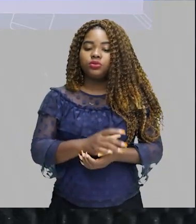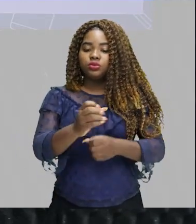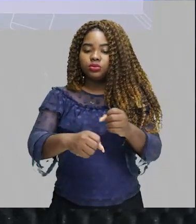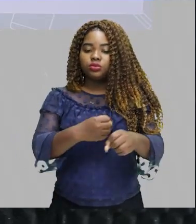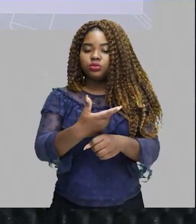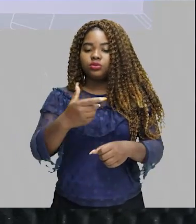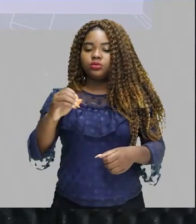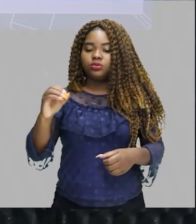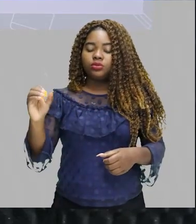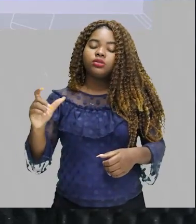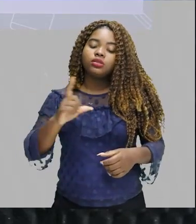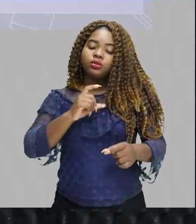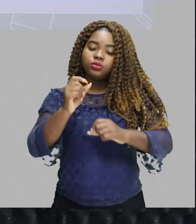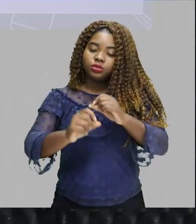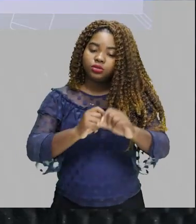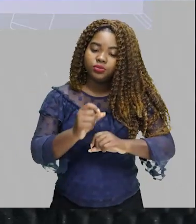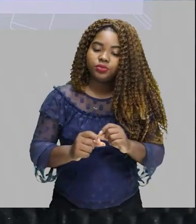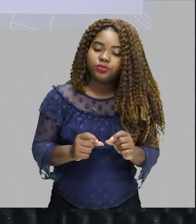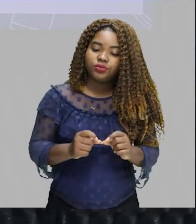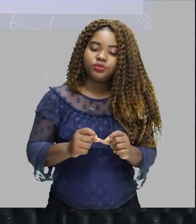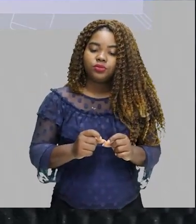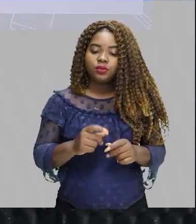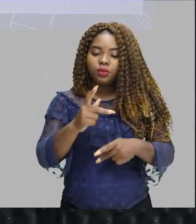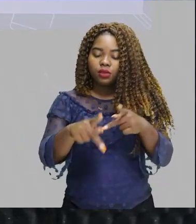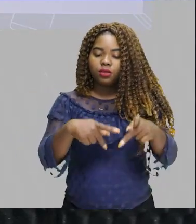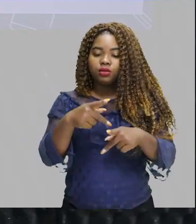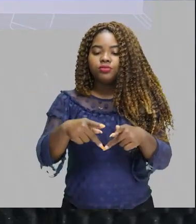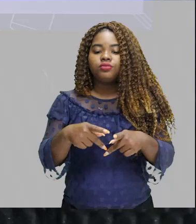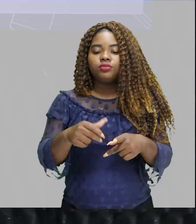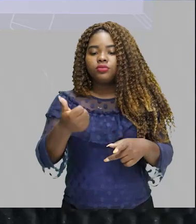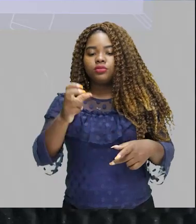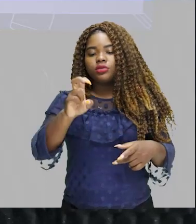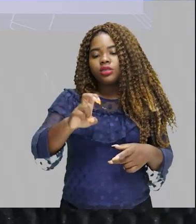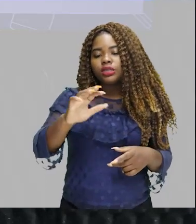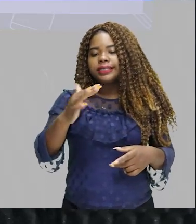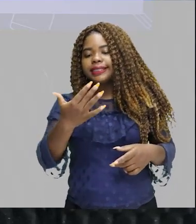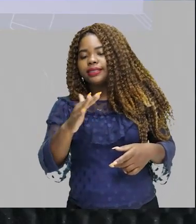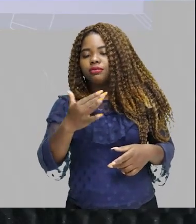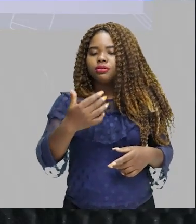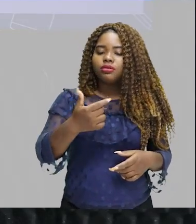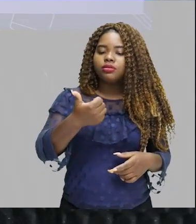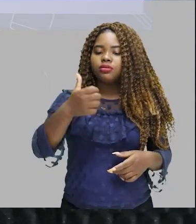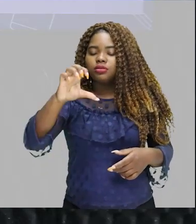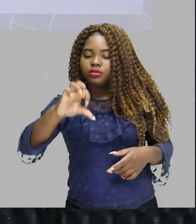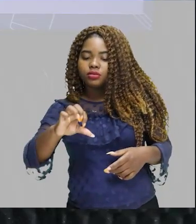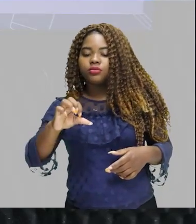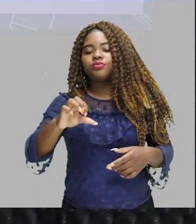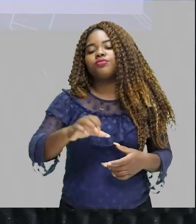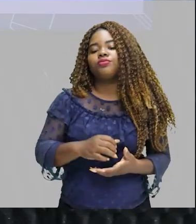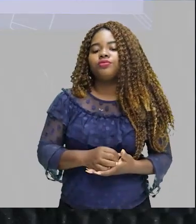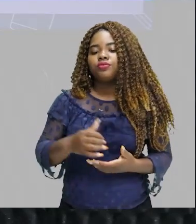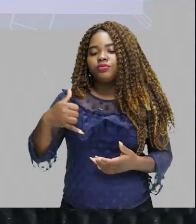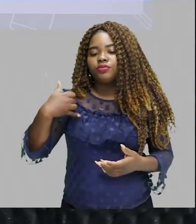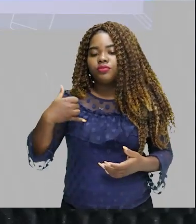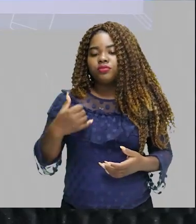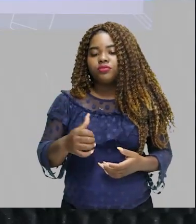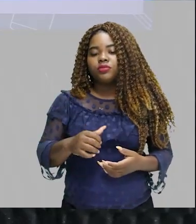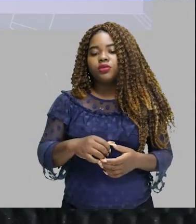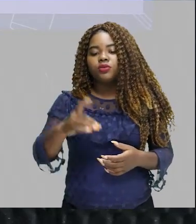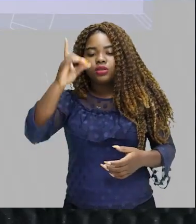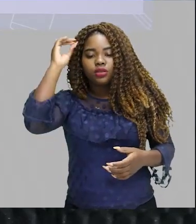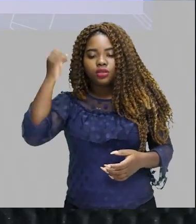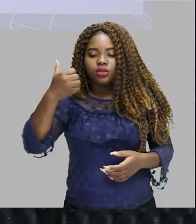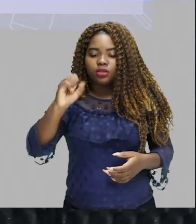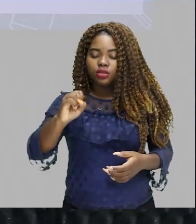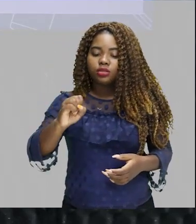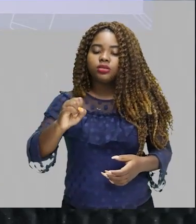já vamos ter um maior contingente populacional aqui na faixa dos 15 para 19 anos. Enquanto na década de 80 era de 0 a